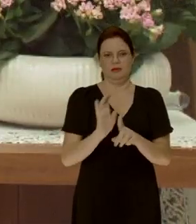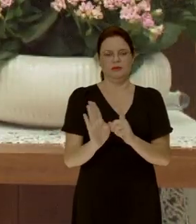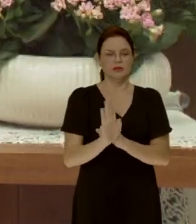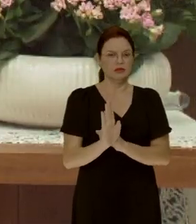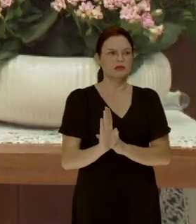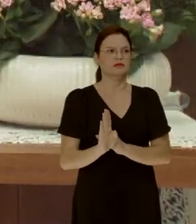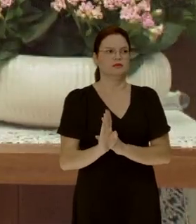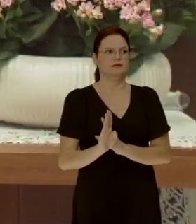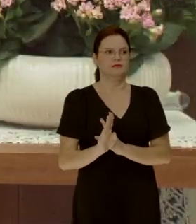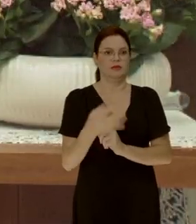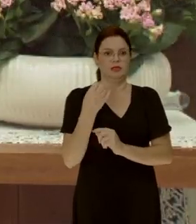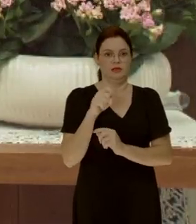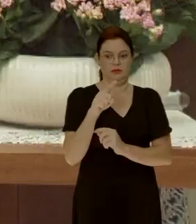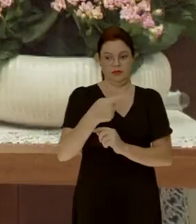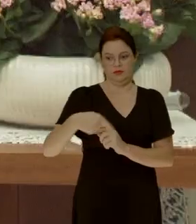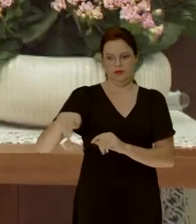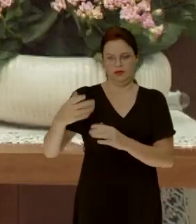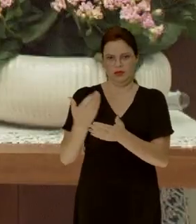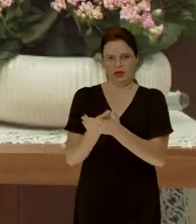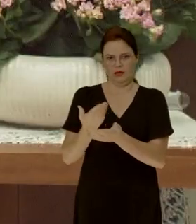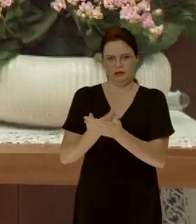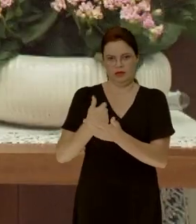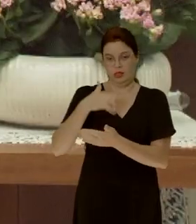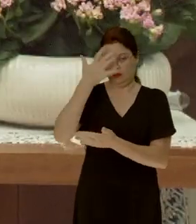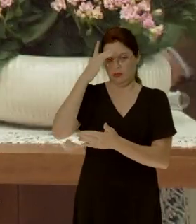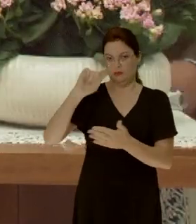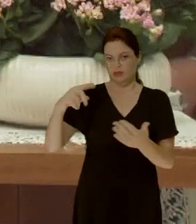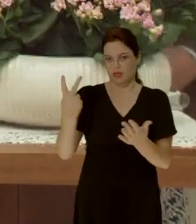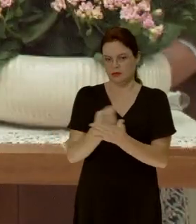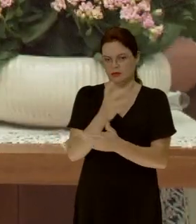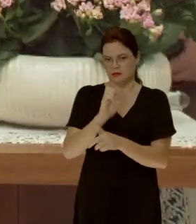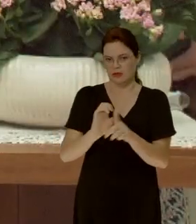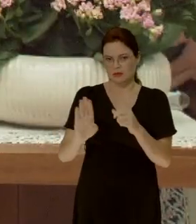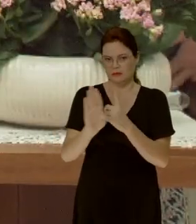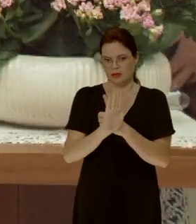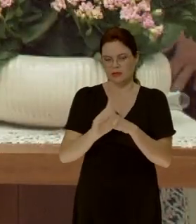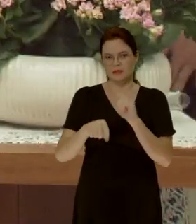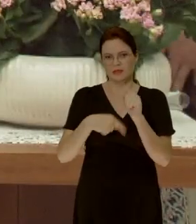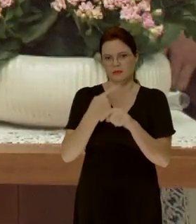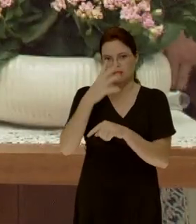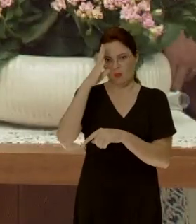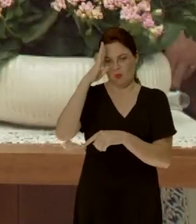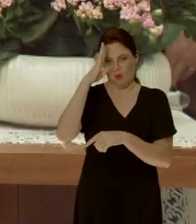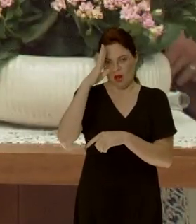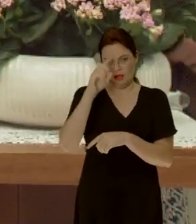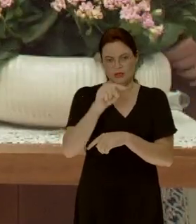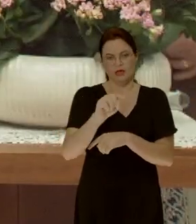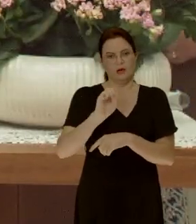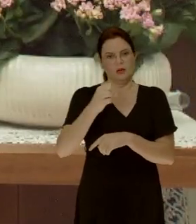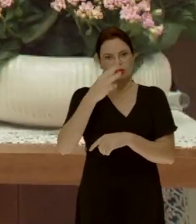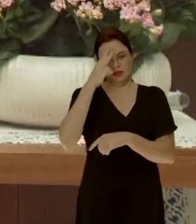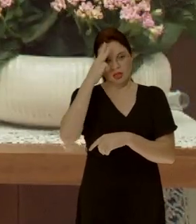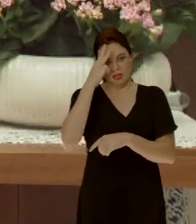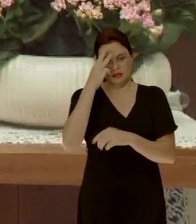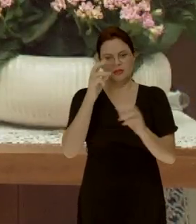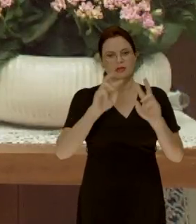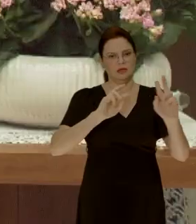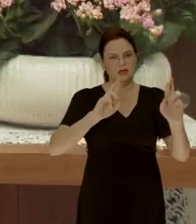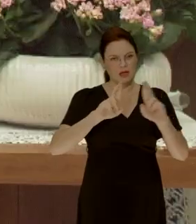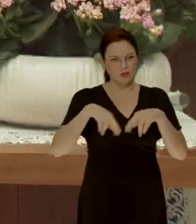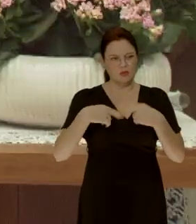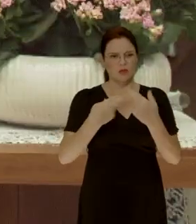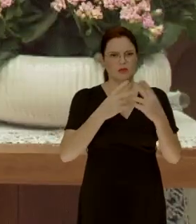Você foi dar aula, não sabe o que se passou, aparece na quarta-feira, ou seja, terça, reúne